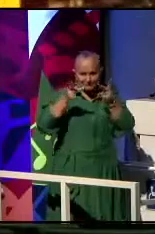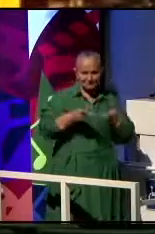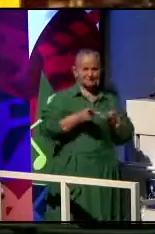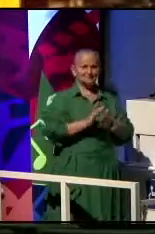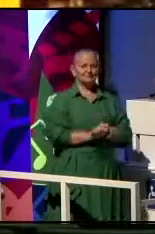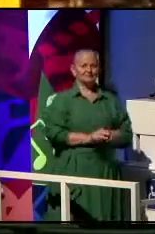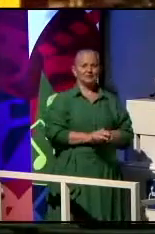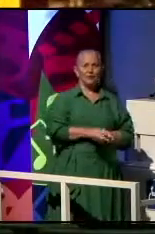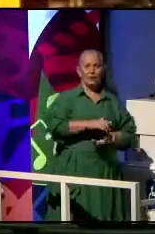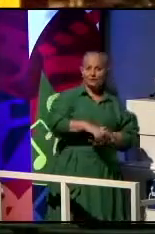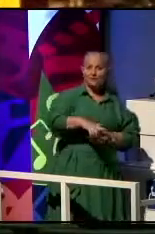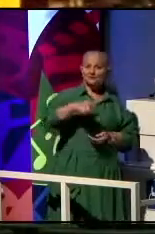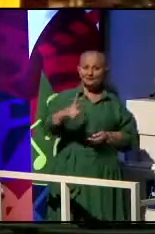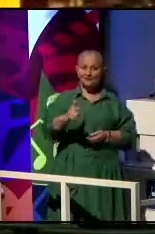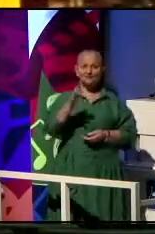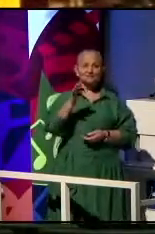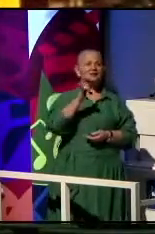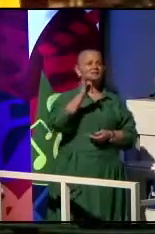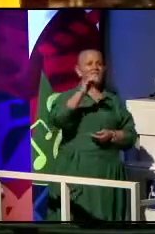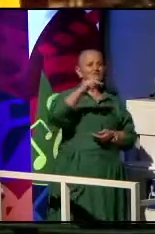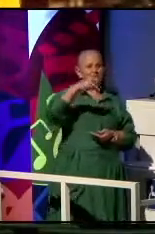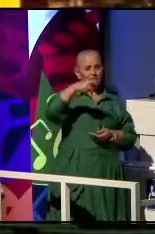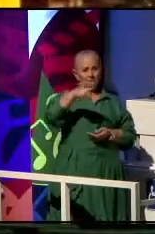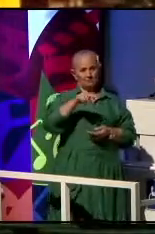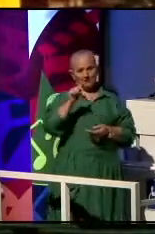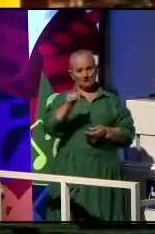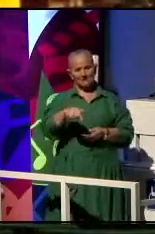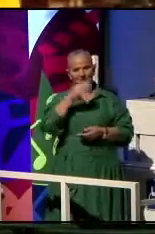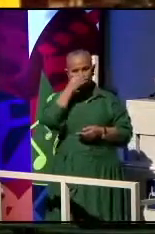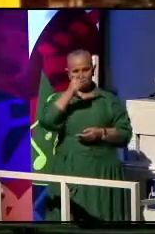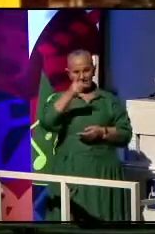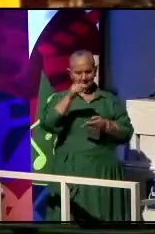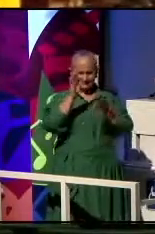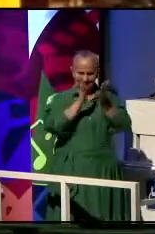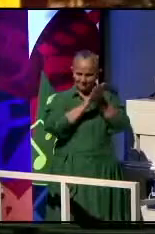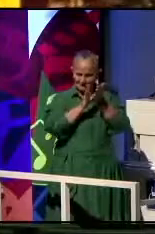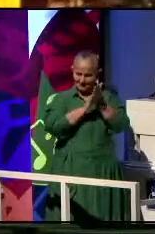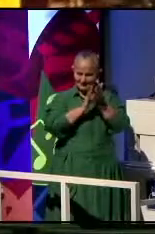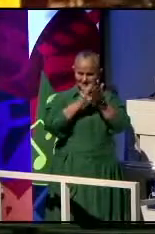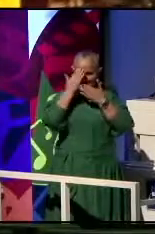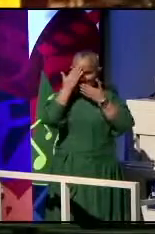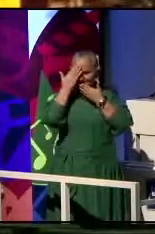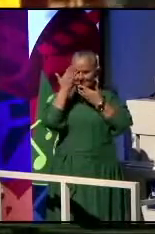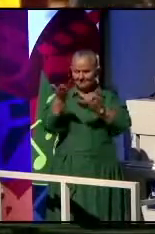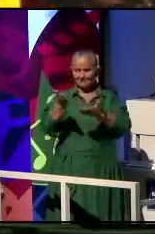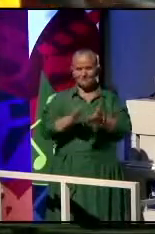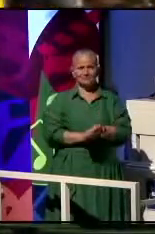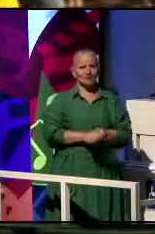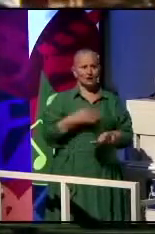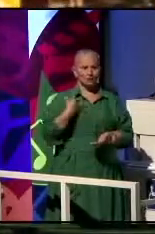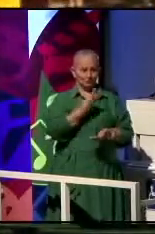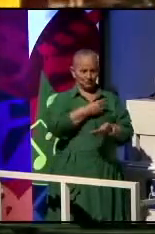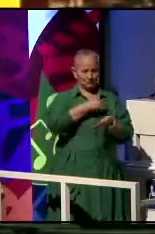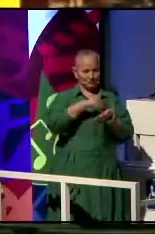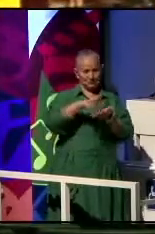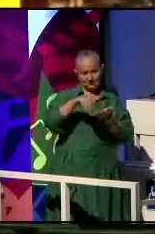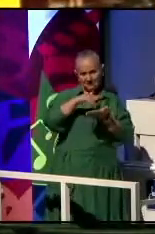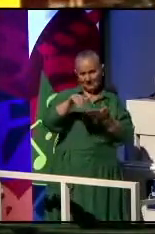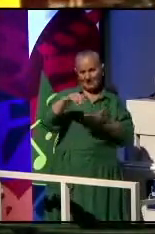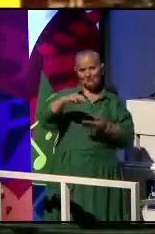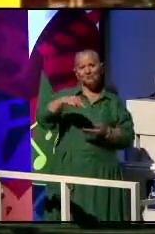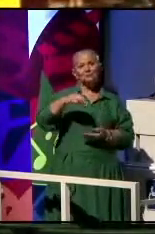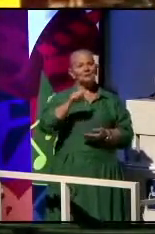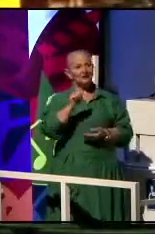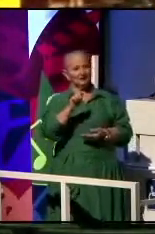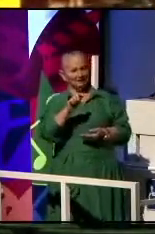2022 dentro da Cidade do Livro. Obrigado. Esse é o nosso secretário, Marcelo